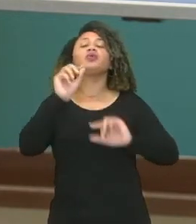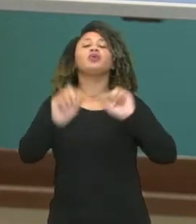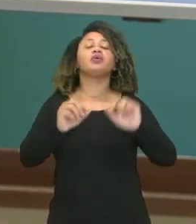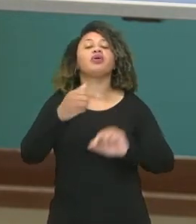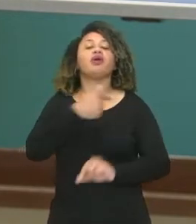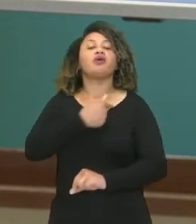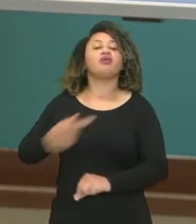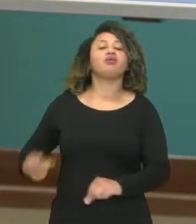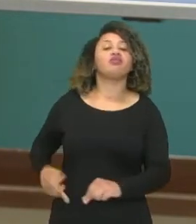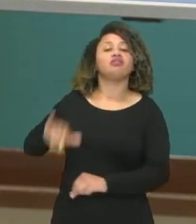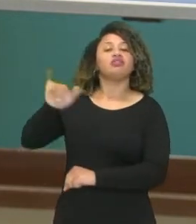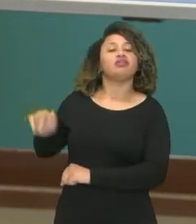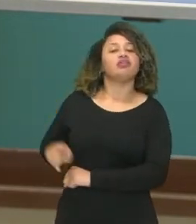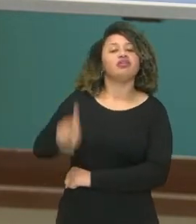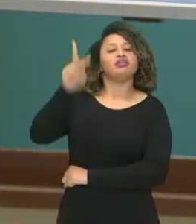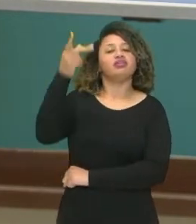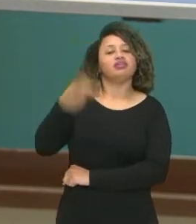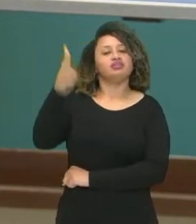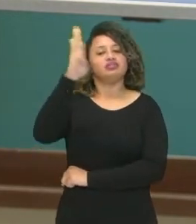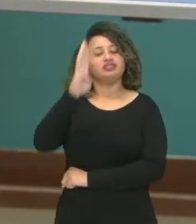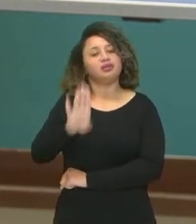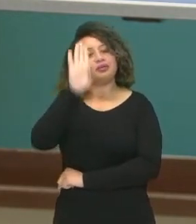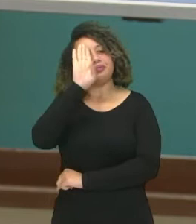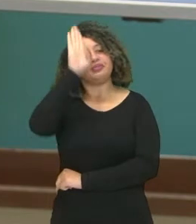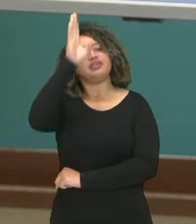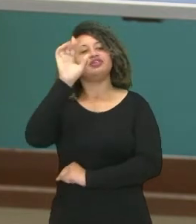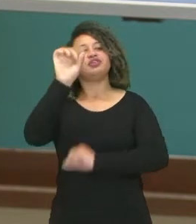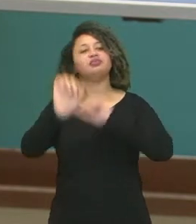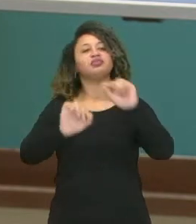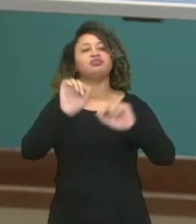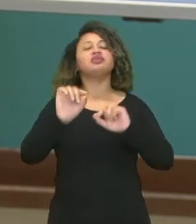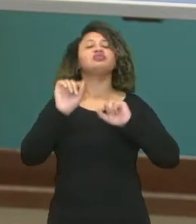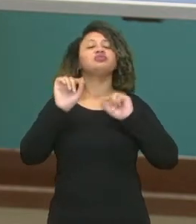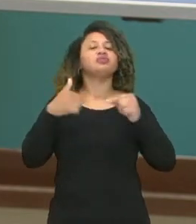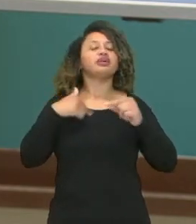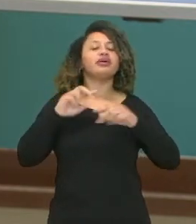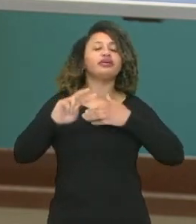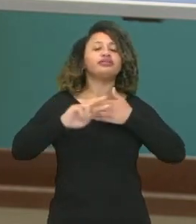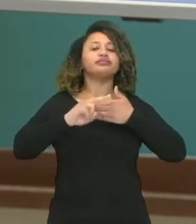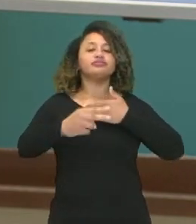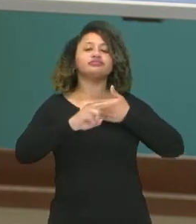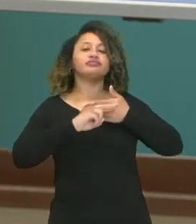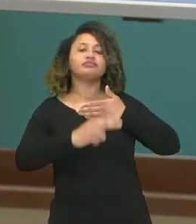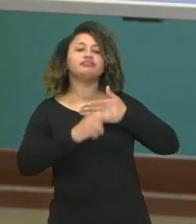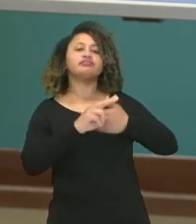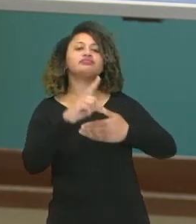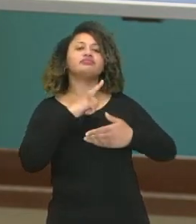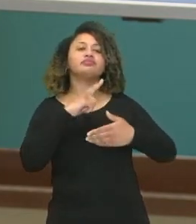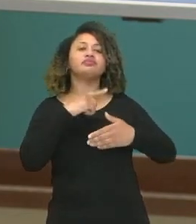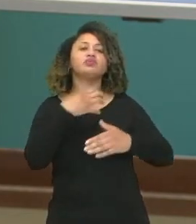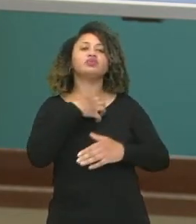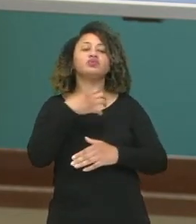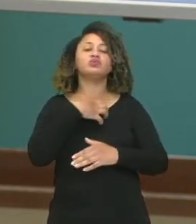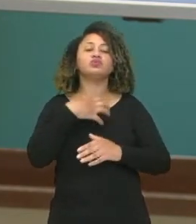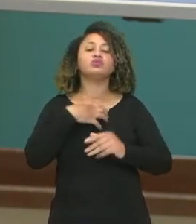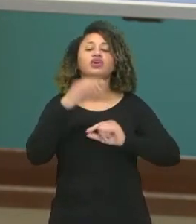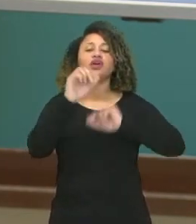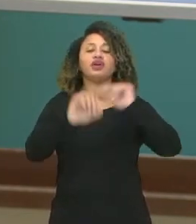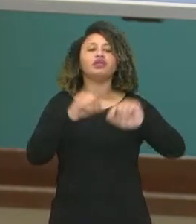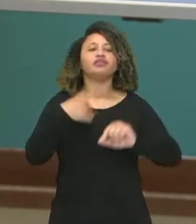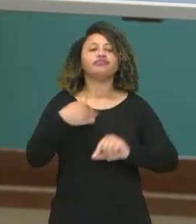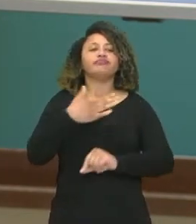Juscelino Kubitschek no Brasil e principalmente tratar das consequências do modelo de